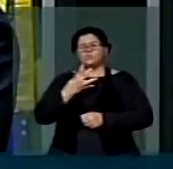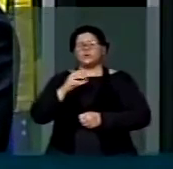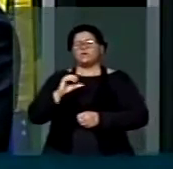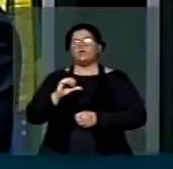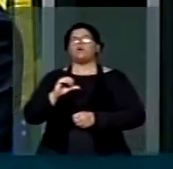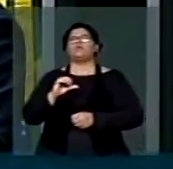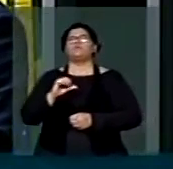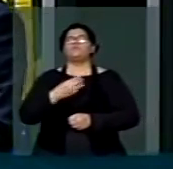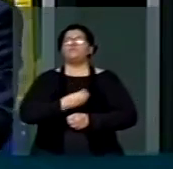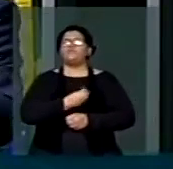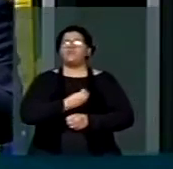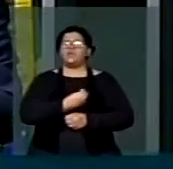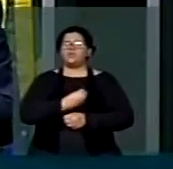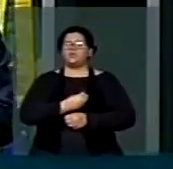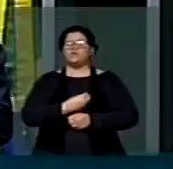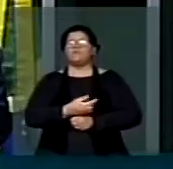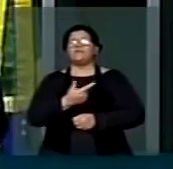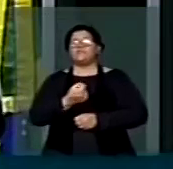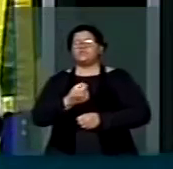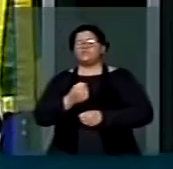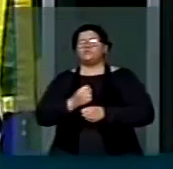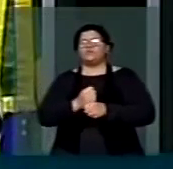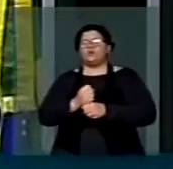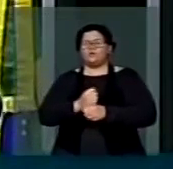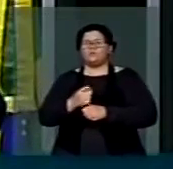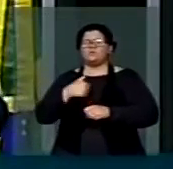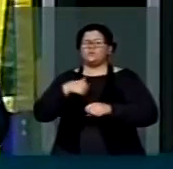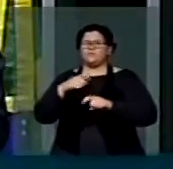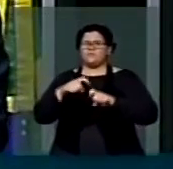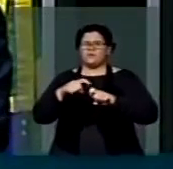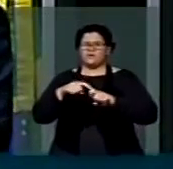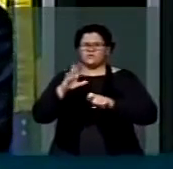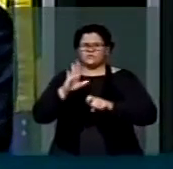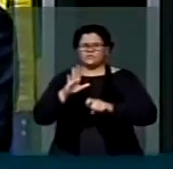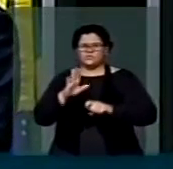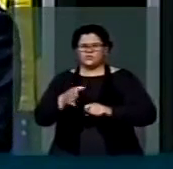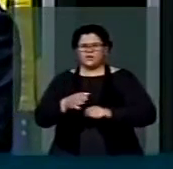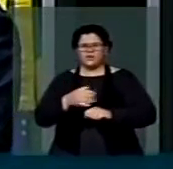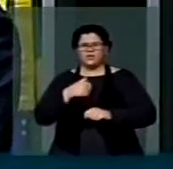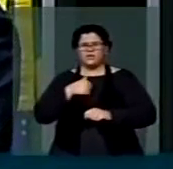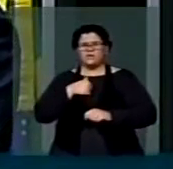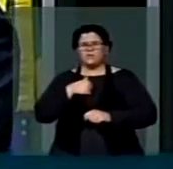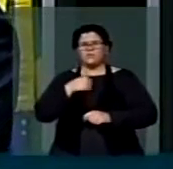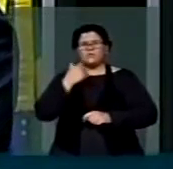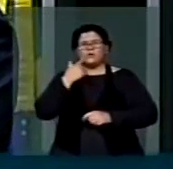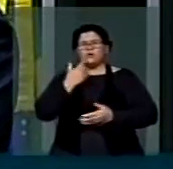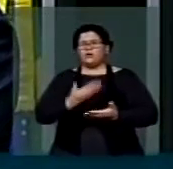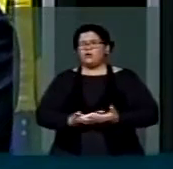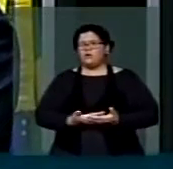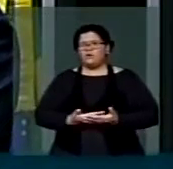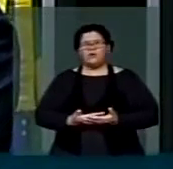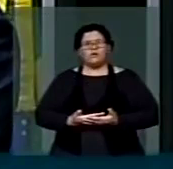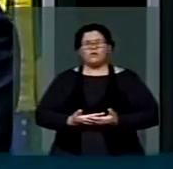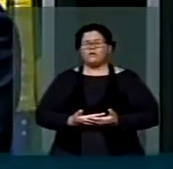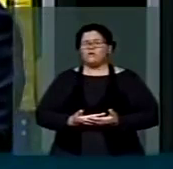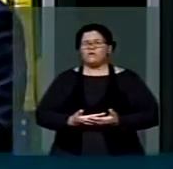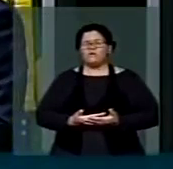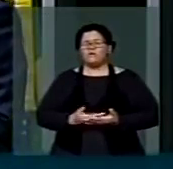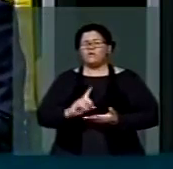49 anos de vida e 20 anos de médico, e como médico presenciei diálogos